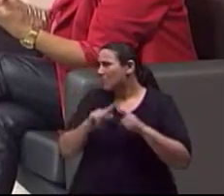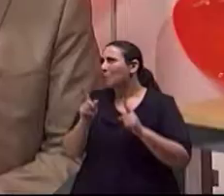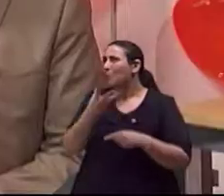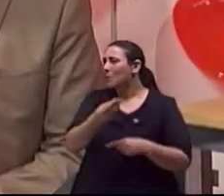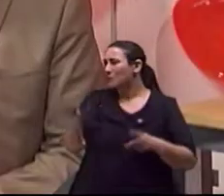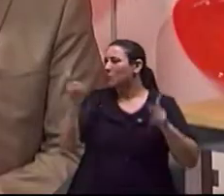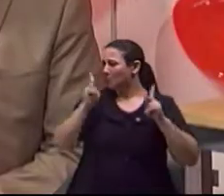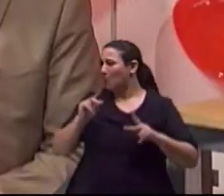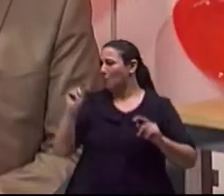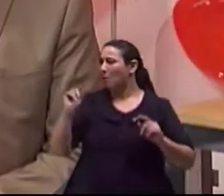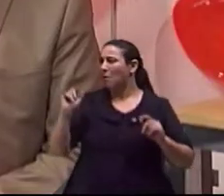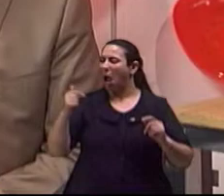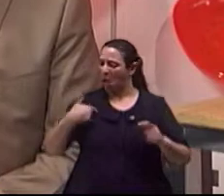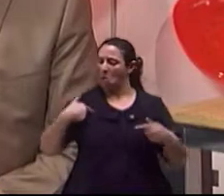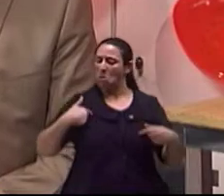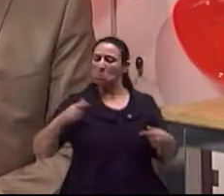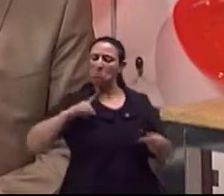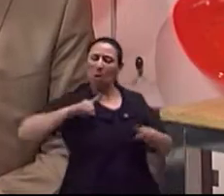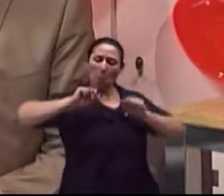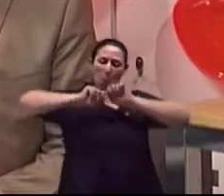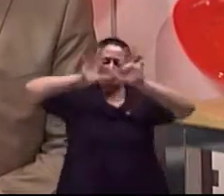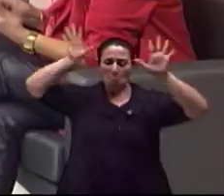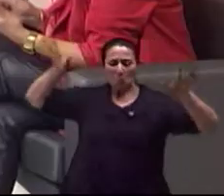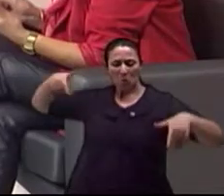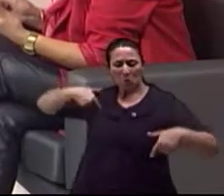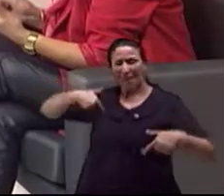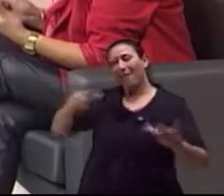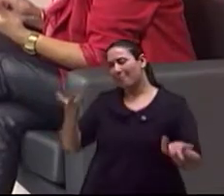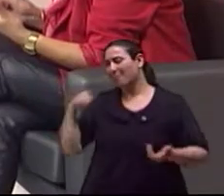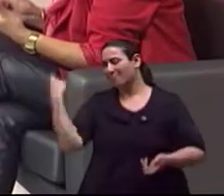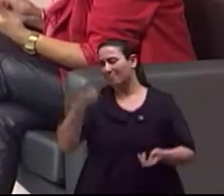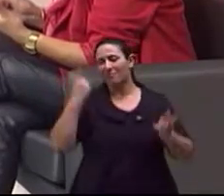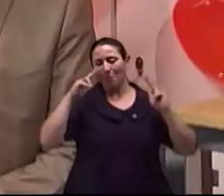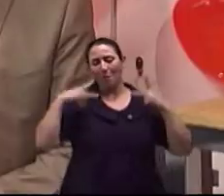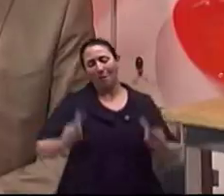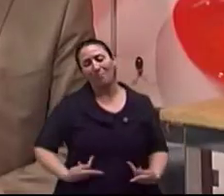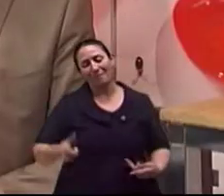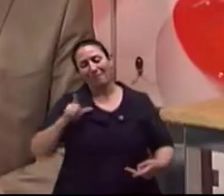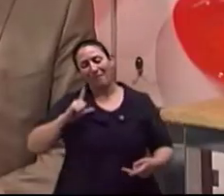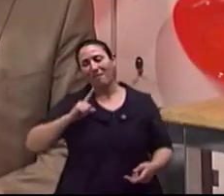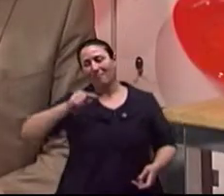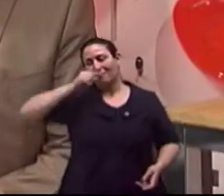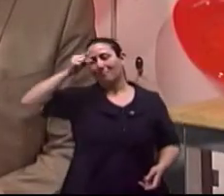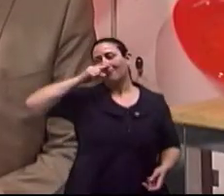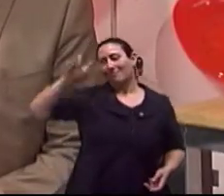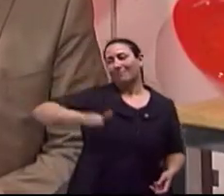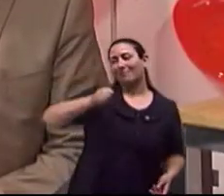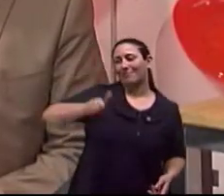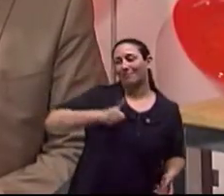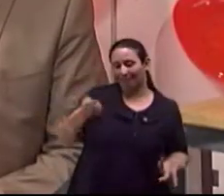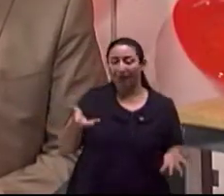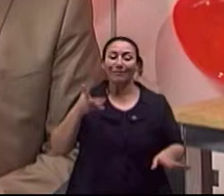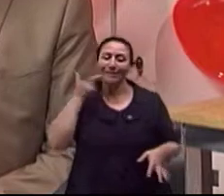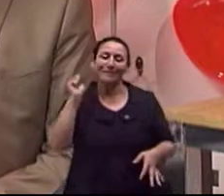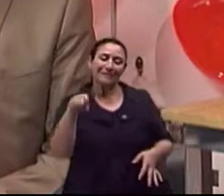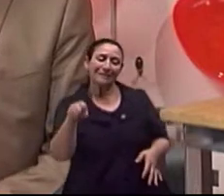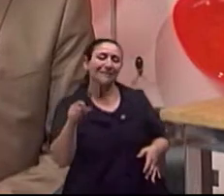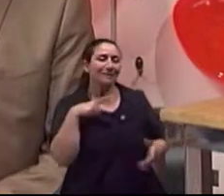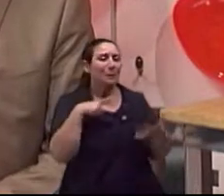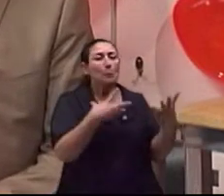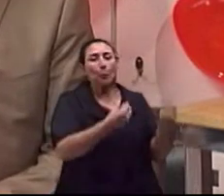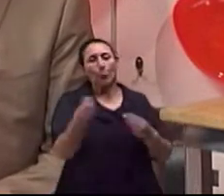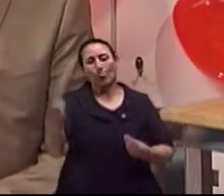exagero é um pouquinho de exagero né mas o ser humano é prepotente né Em alguns momentos eu diria que a gente exagera um pouquinho nesse sentido nós